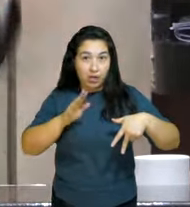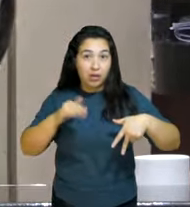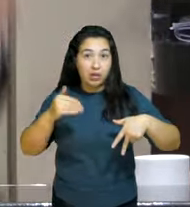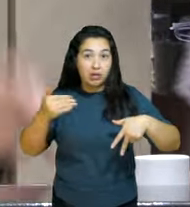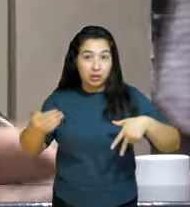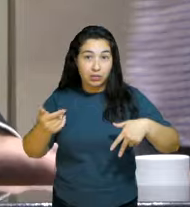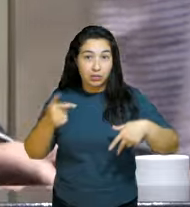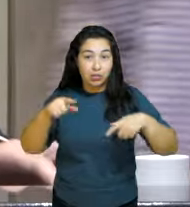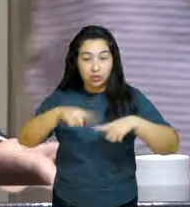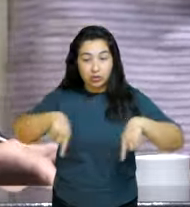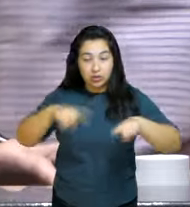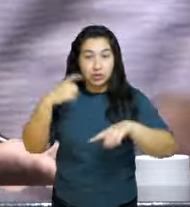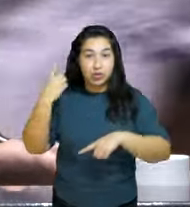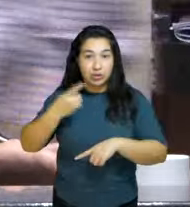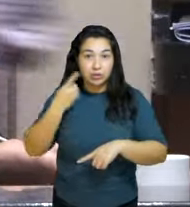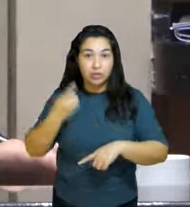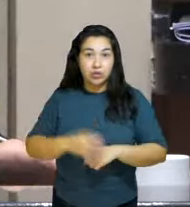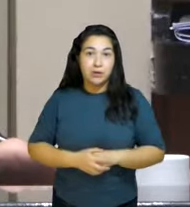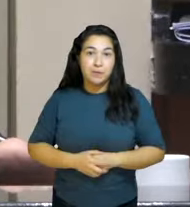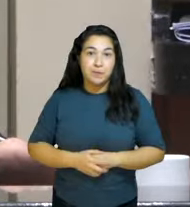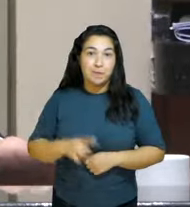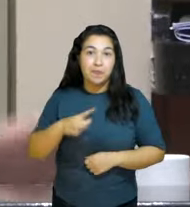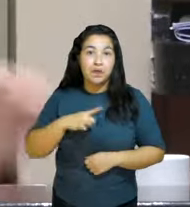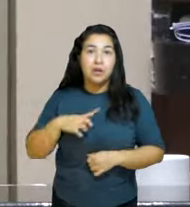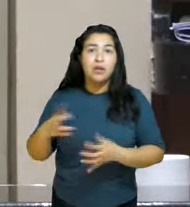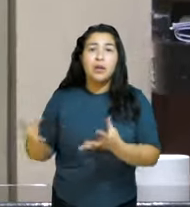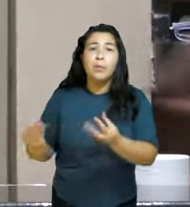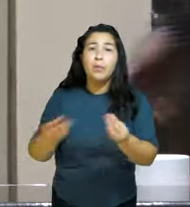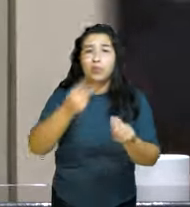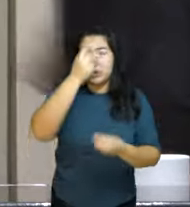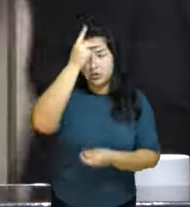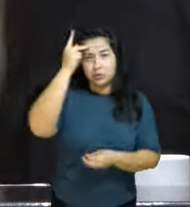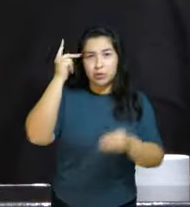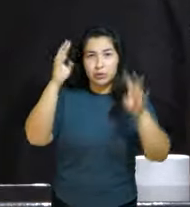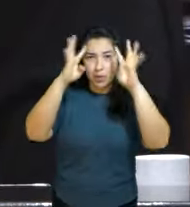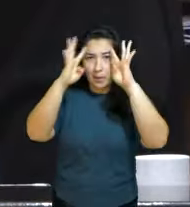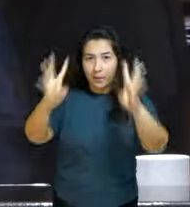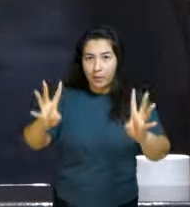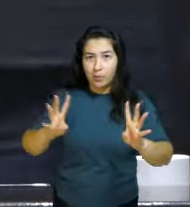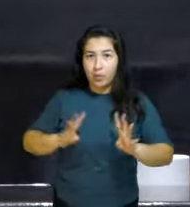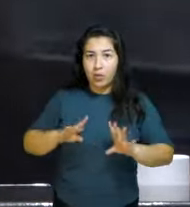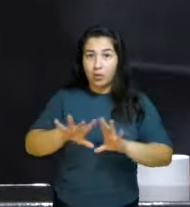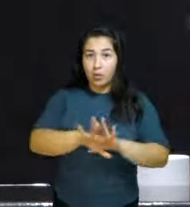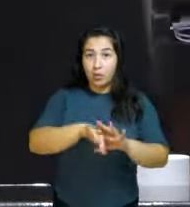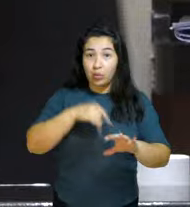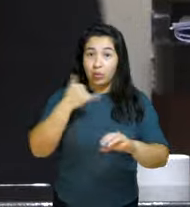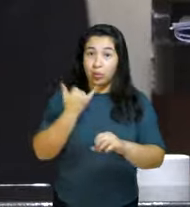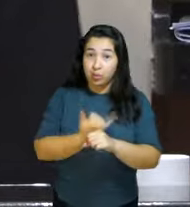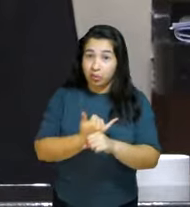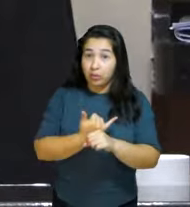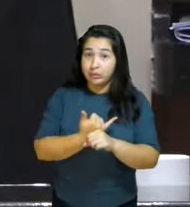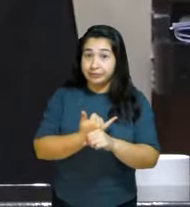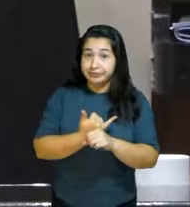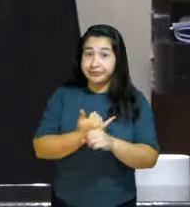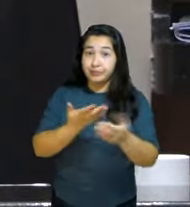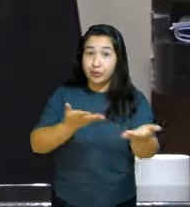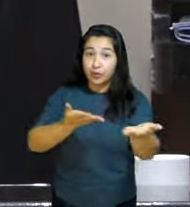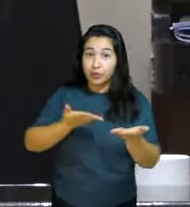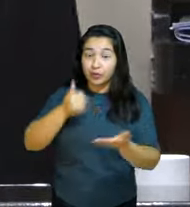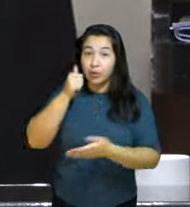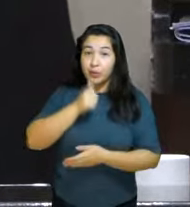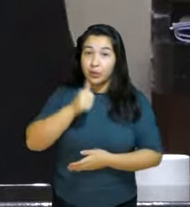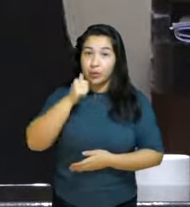respeito, temos centenas de pessoas nos assistindo pelo YouTube, e respeito a todos vocês. Convido a Josiane